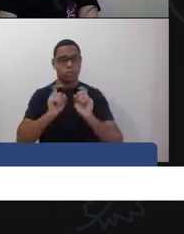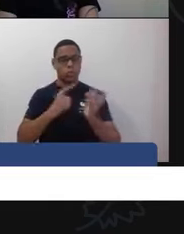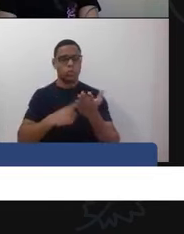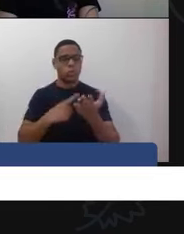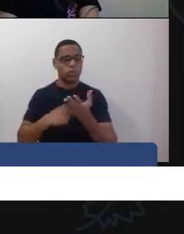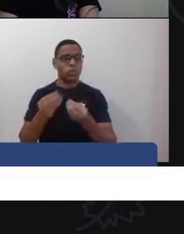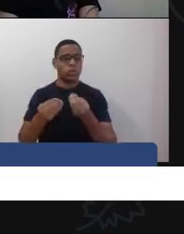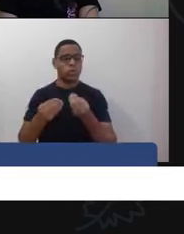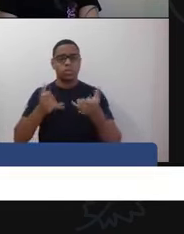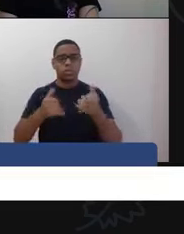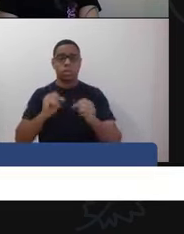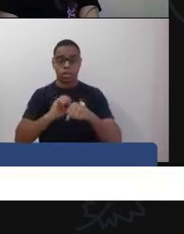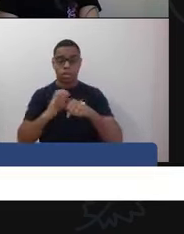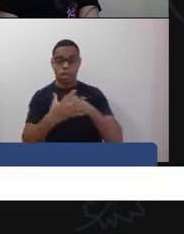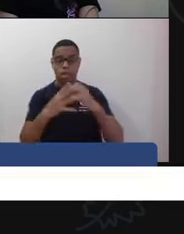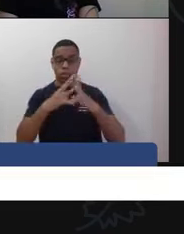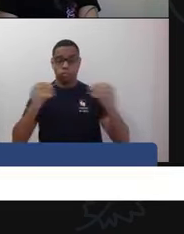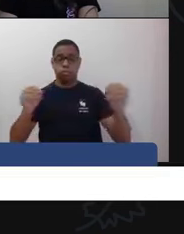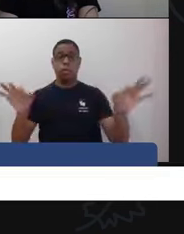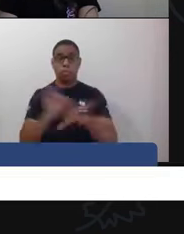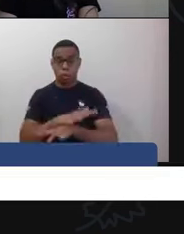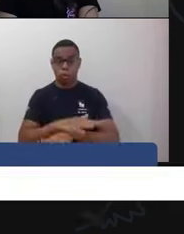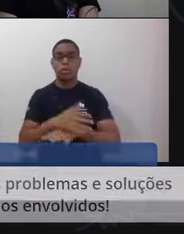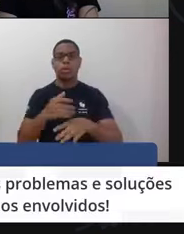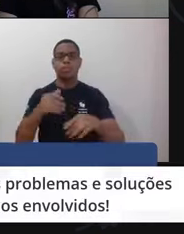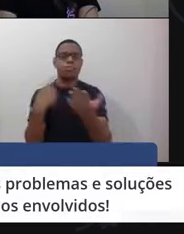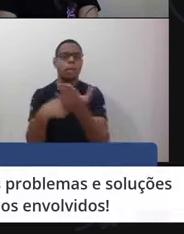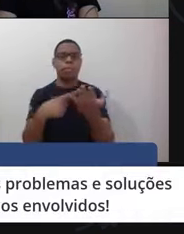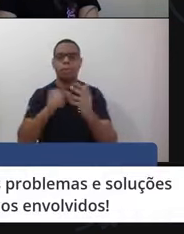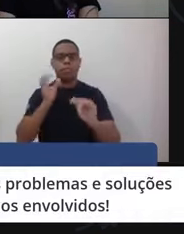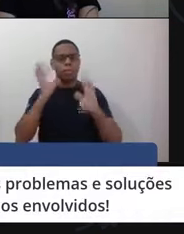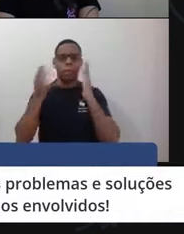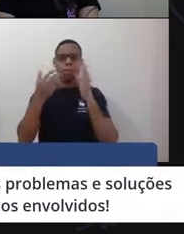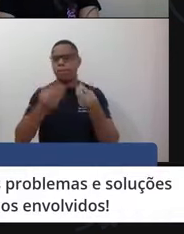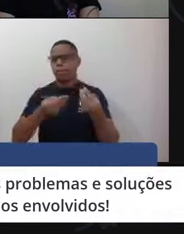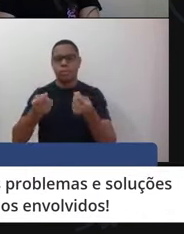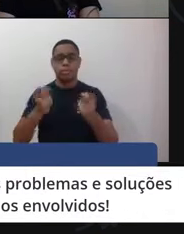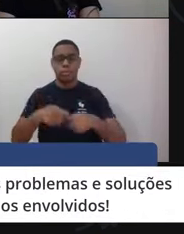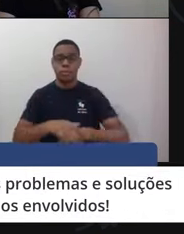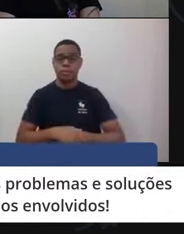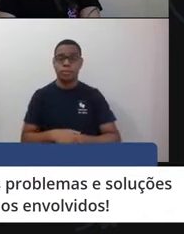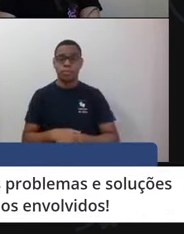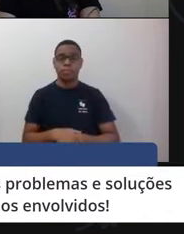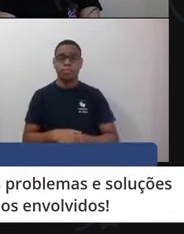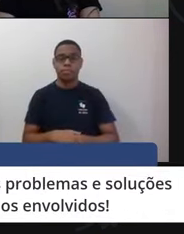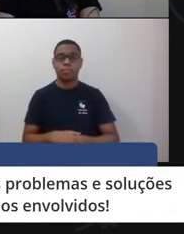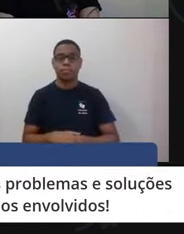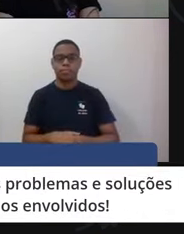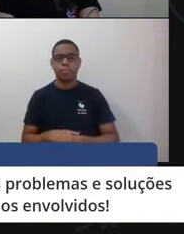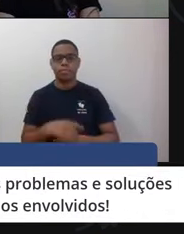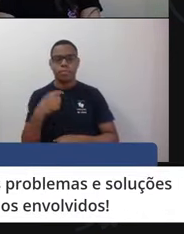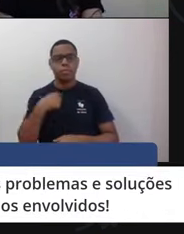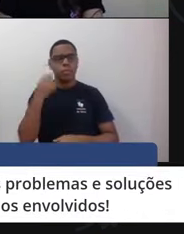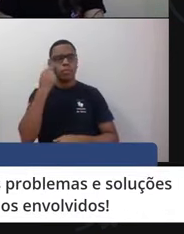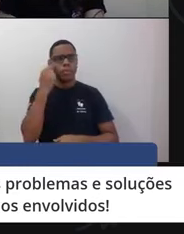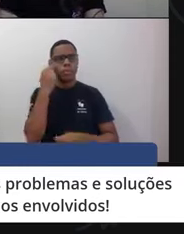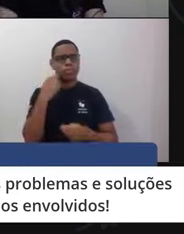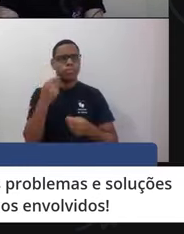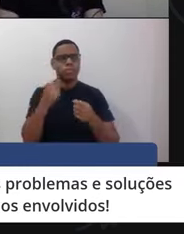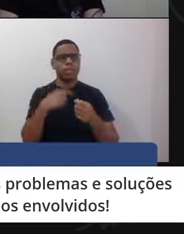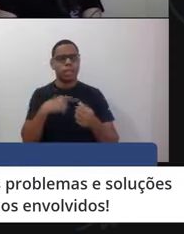passar toda essa pandemia, nós vamos tentar ajudar muita coisa. Nesse período casa, eu tenho pensado em várias coisas que a gente precisa pôr